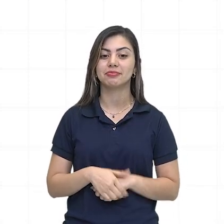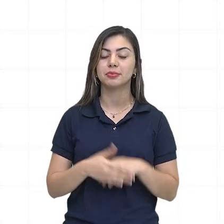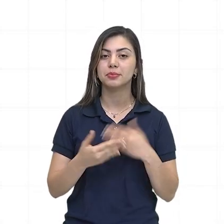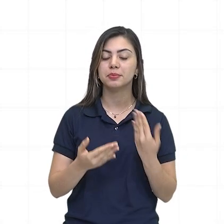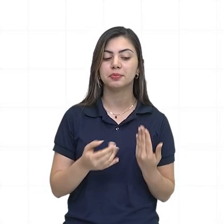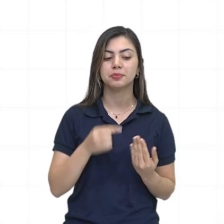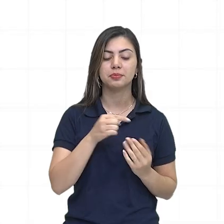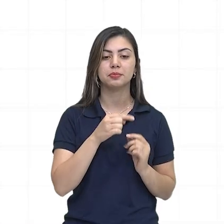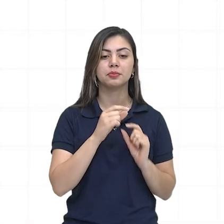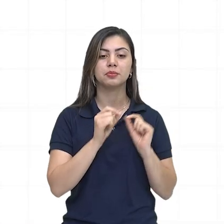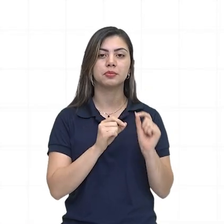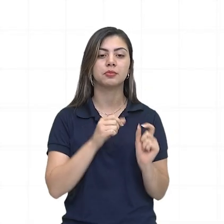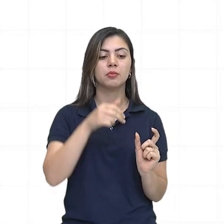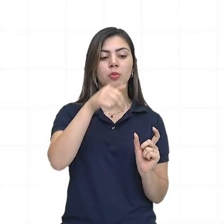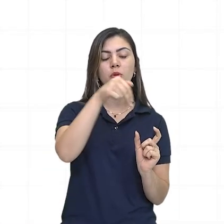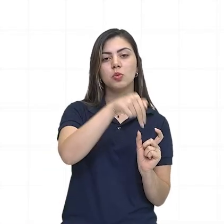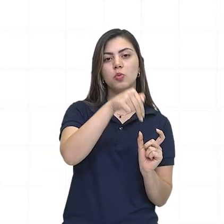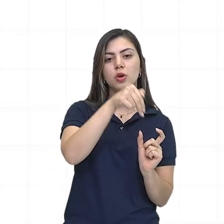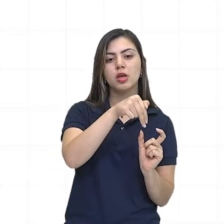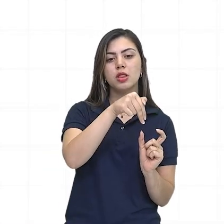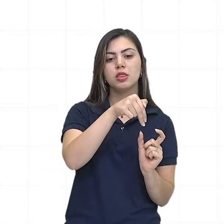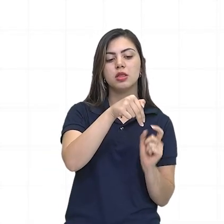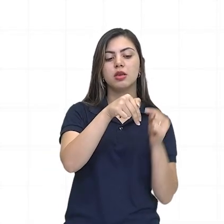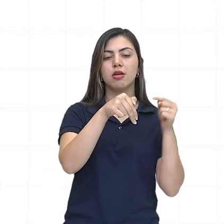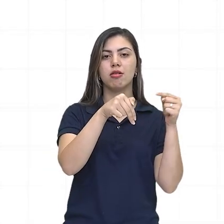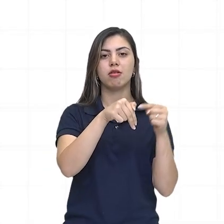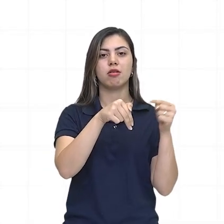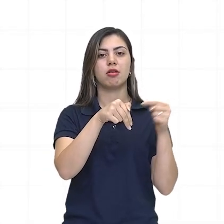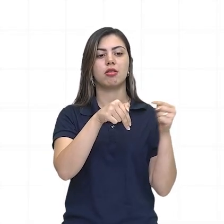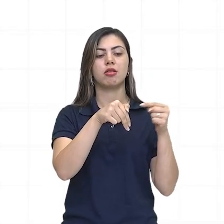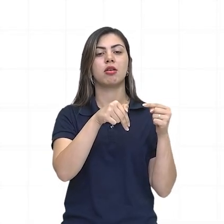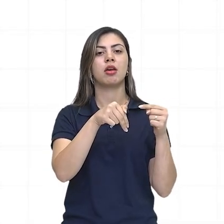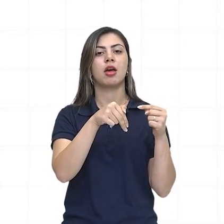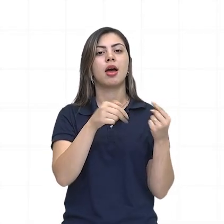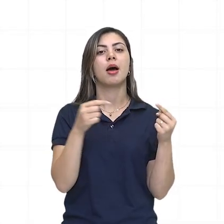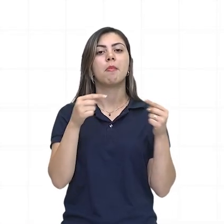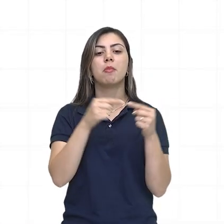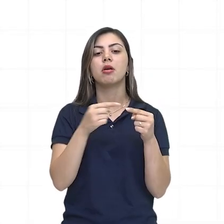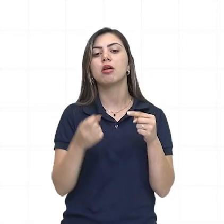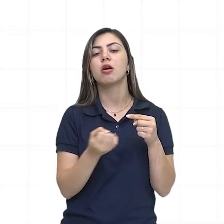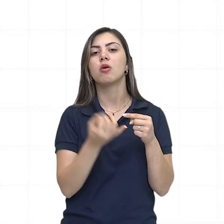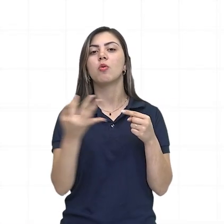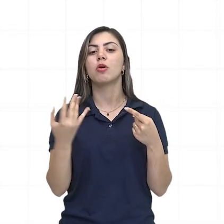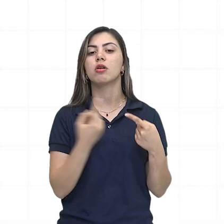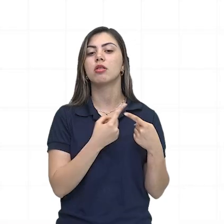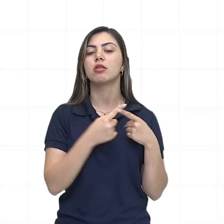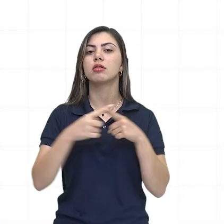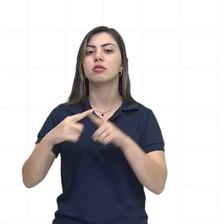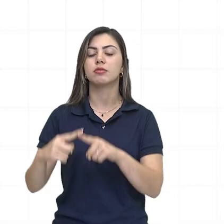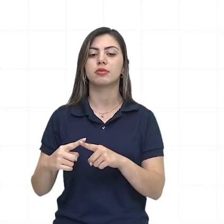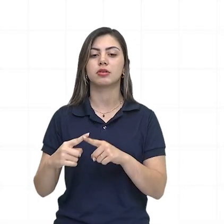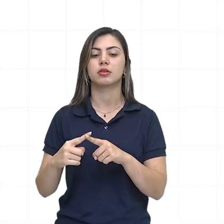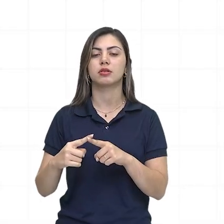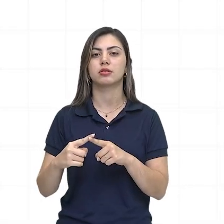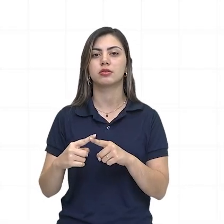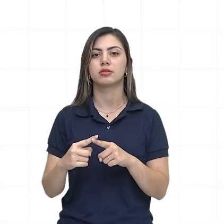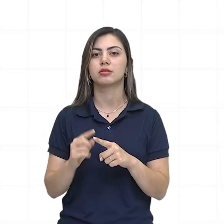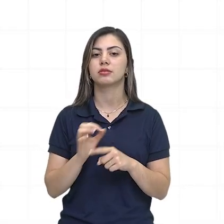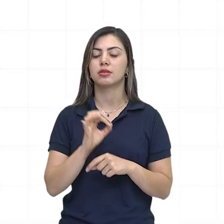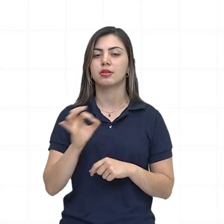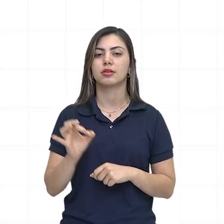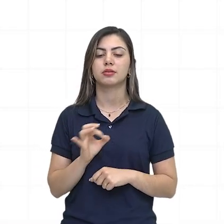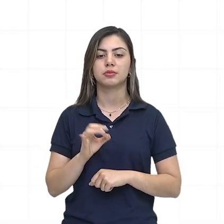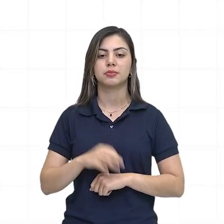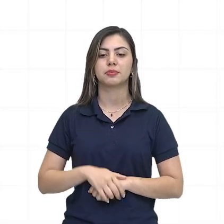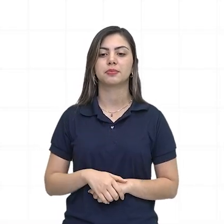N é o responsável. Então, nessa operação, o N é o